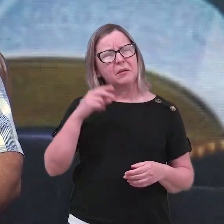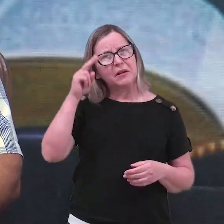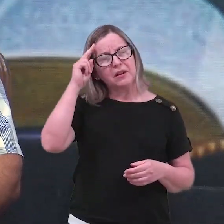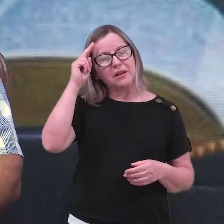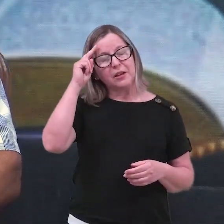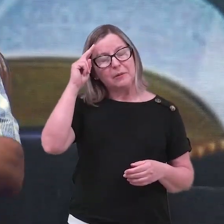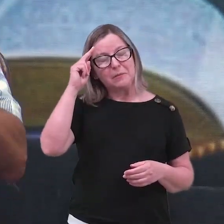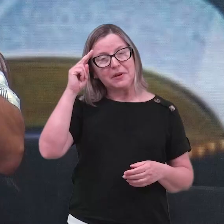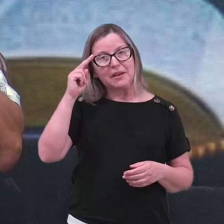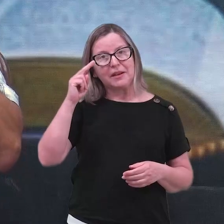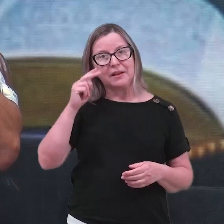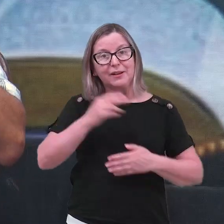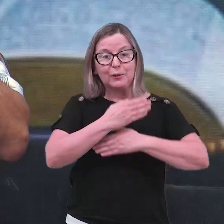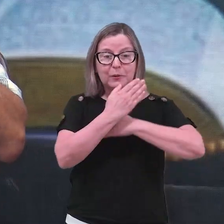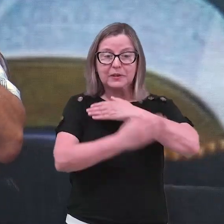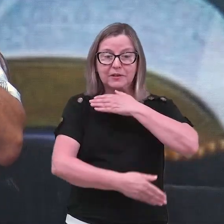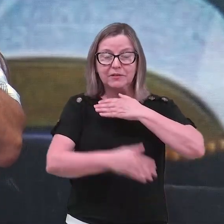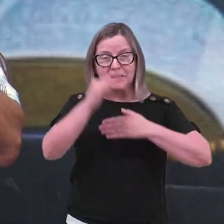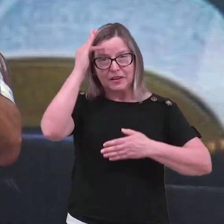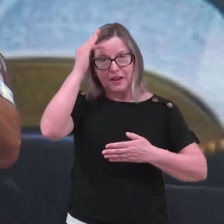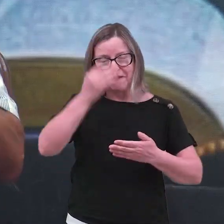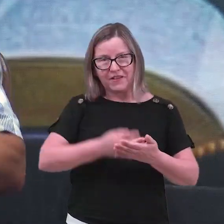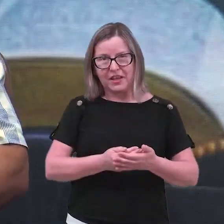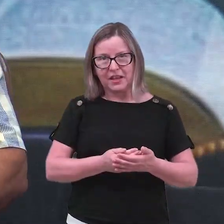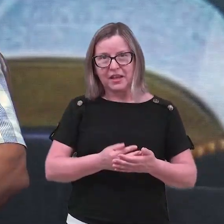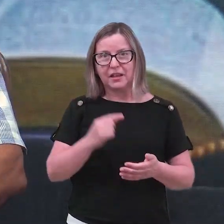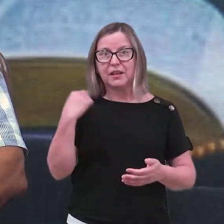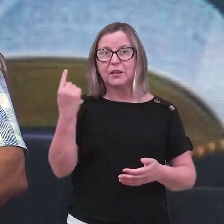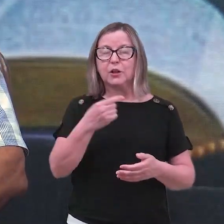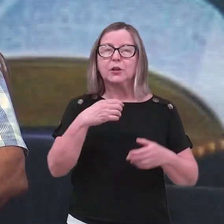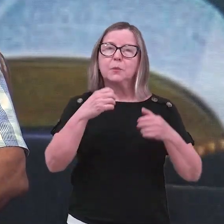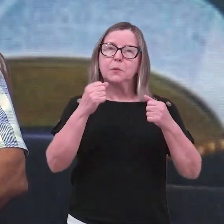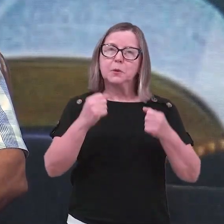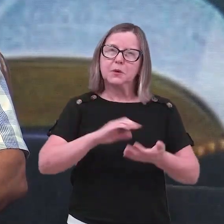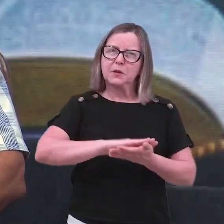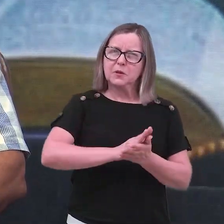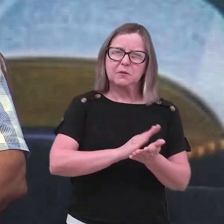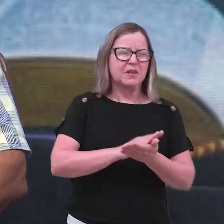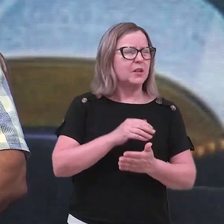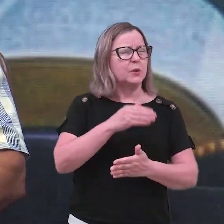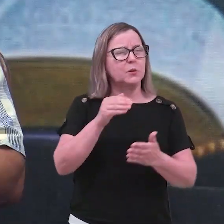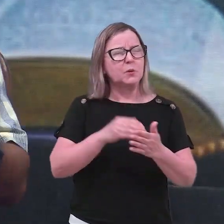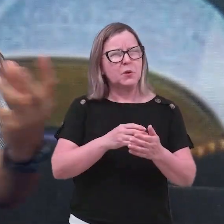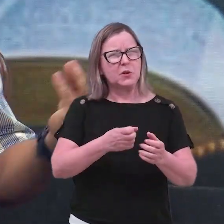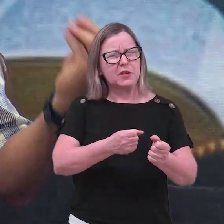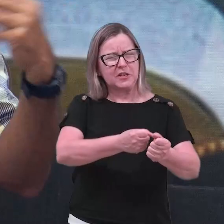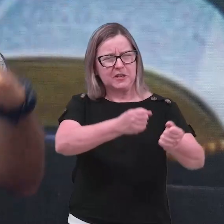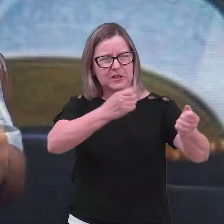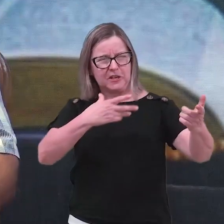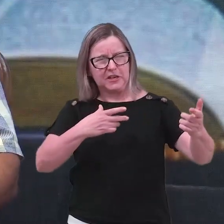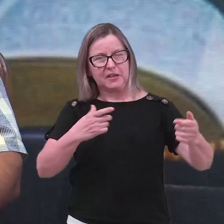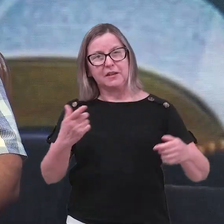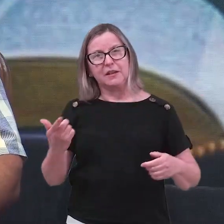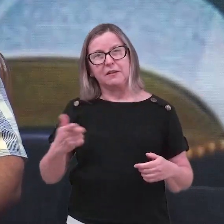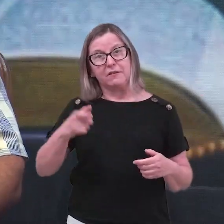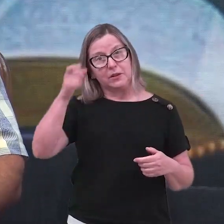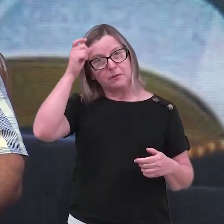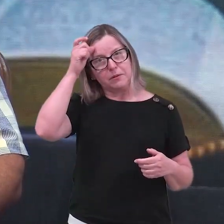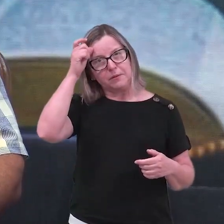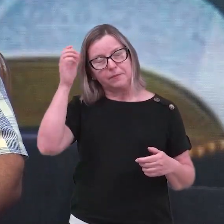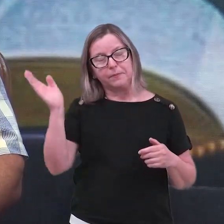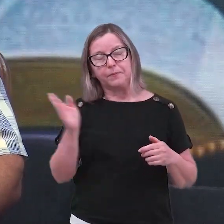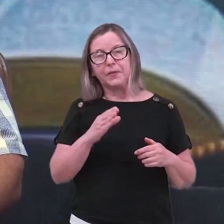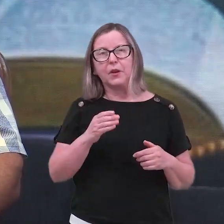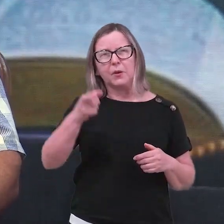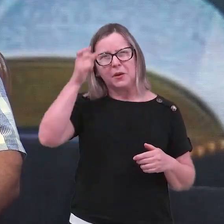do escudo da fé com o qual podereis apagar todos os dardos inflamados do maligno. Então, meu querido, o inimigo ele vem, ele